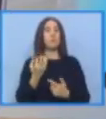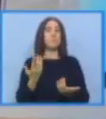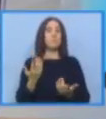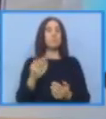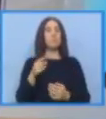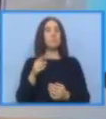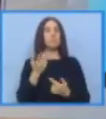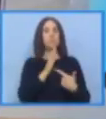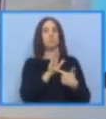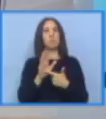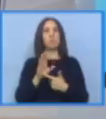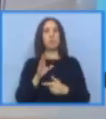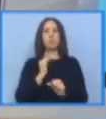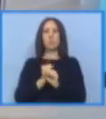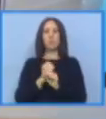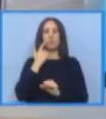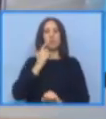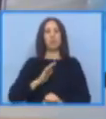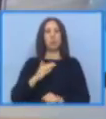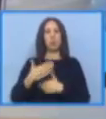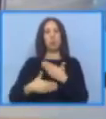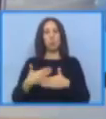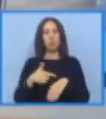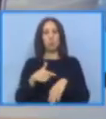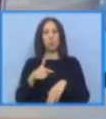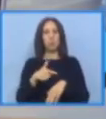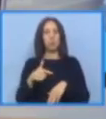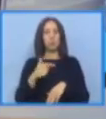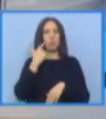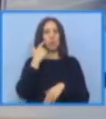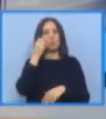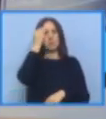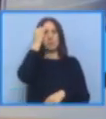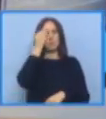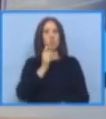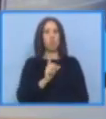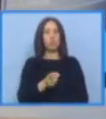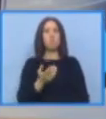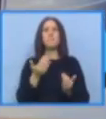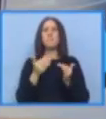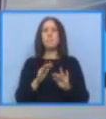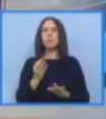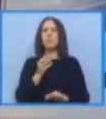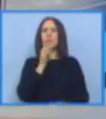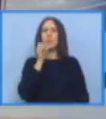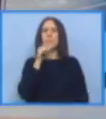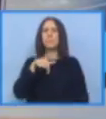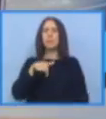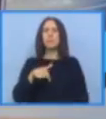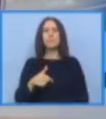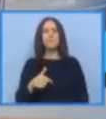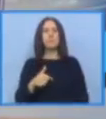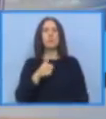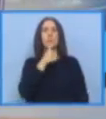eram trabalhos que já vinham em curso e que agora chegou o momento de saber deles. Mas também há sempre aqui